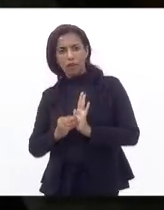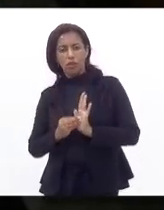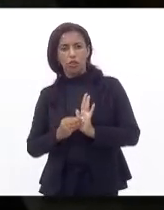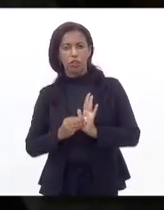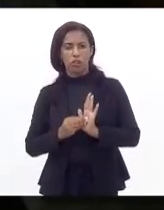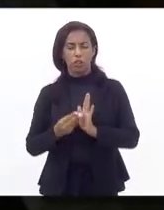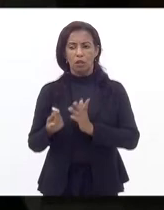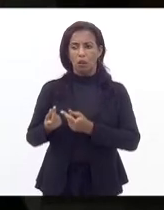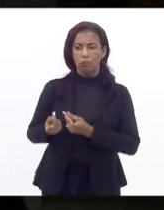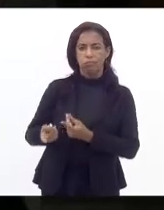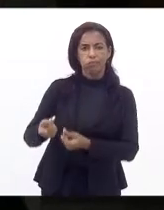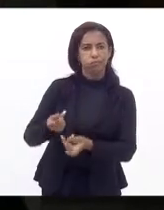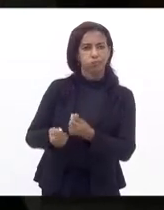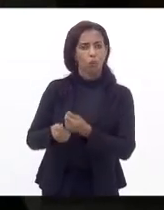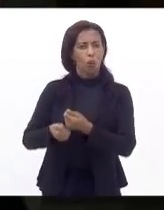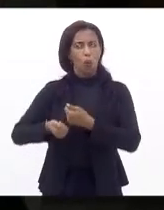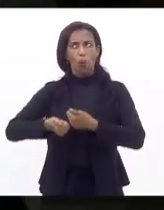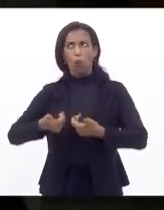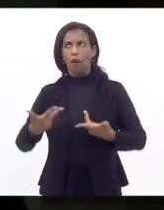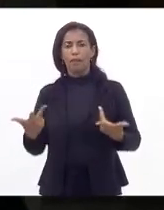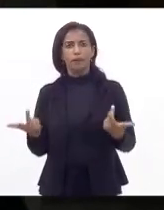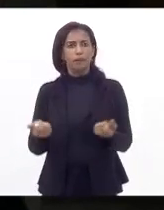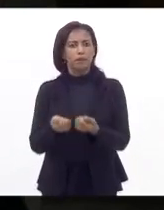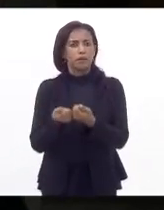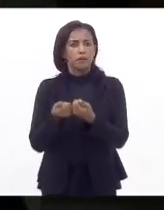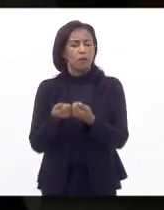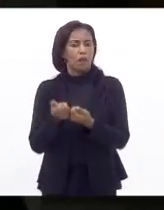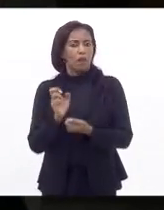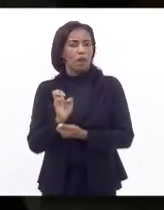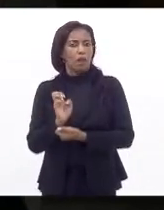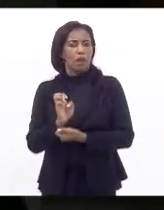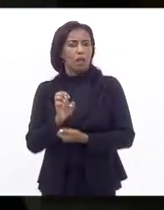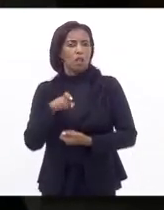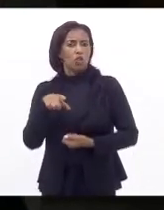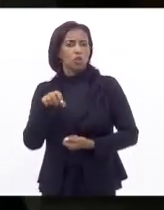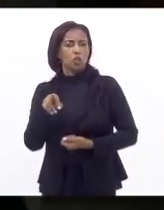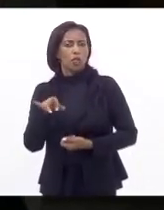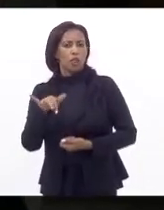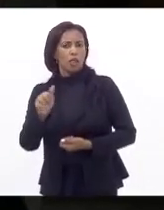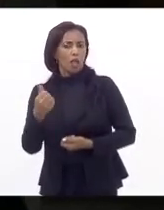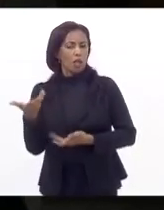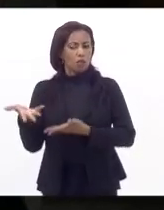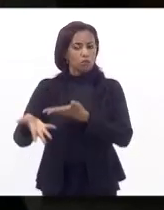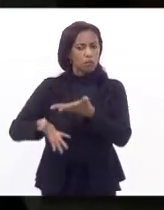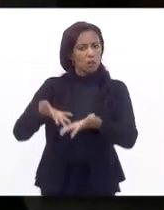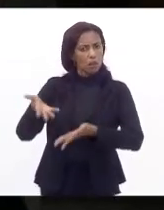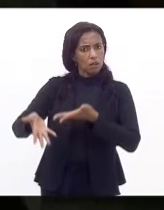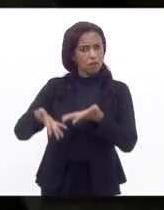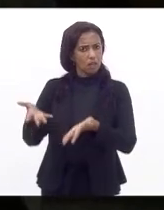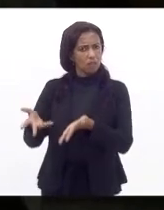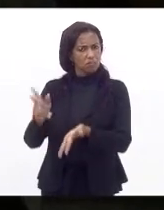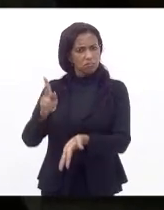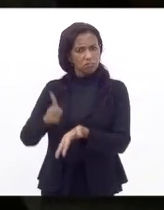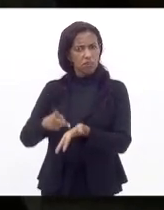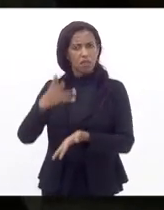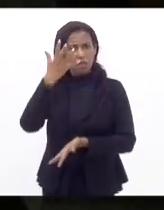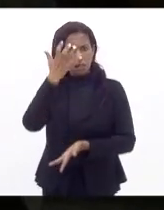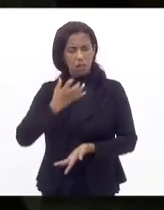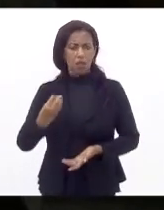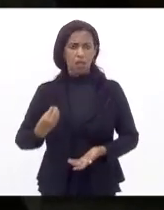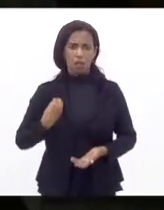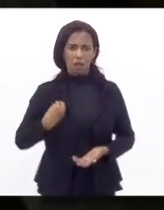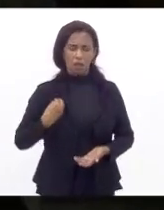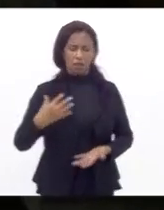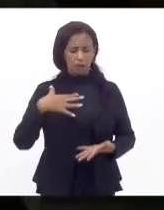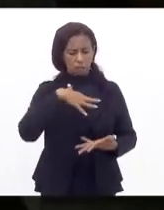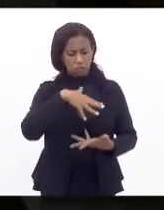agenda etérea, como uma agenda quase esotérica, quando, na verdade, ela trata de questões concretas, da vida concreta, do